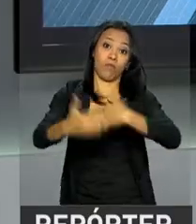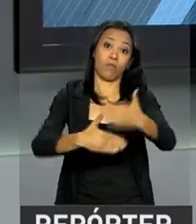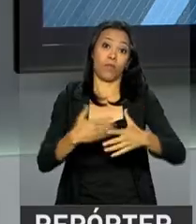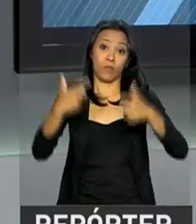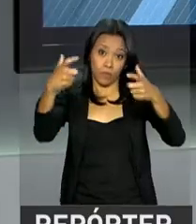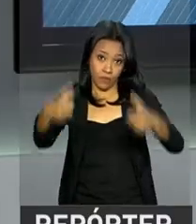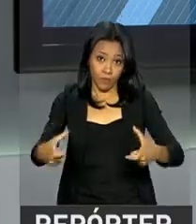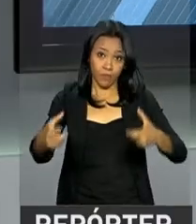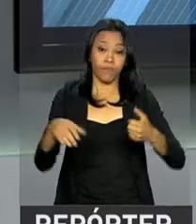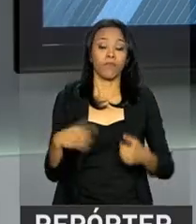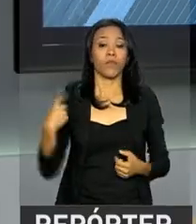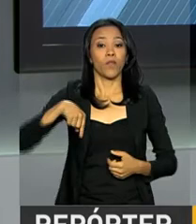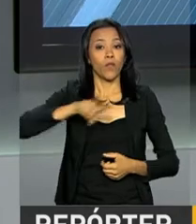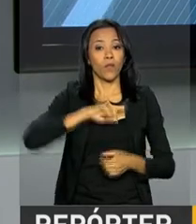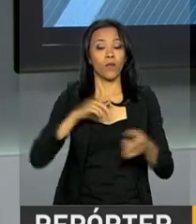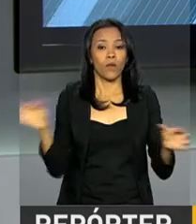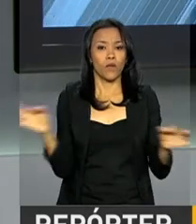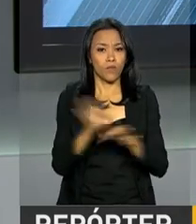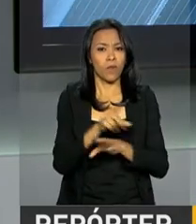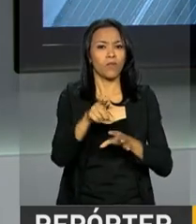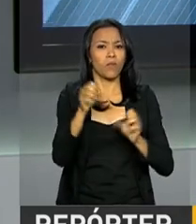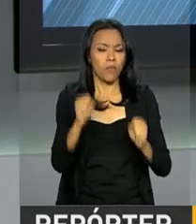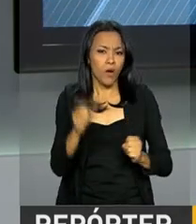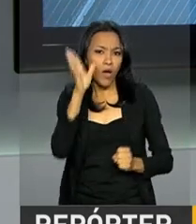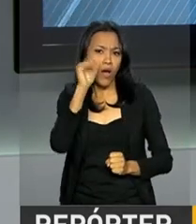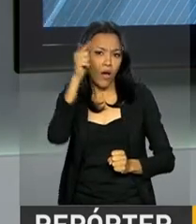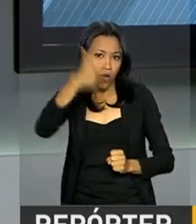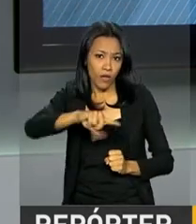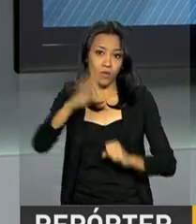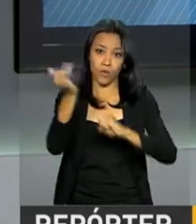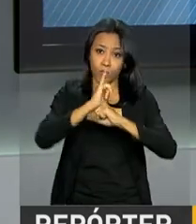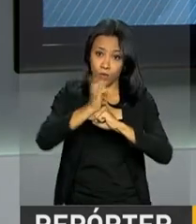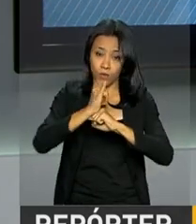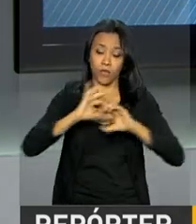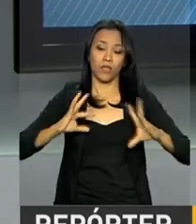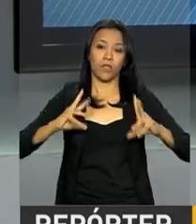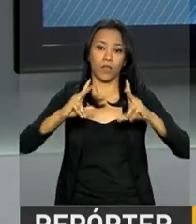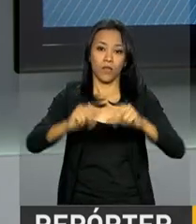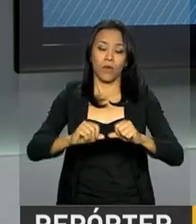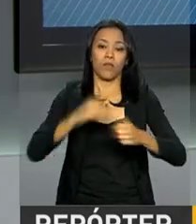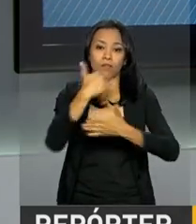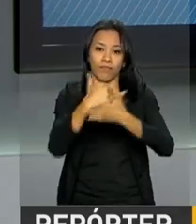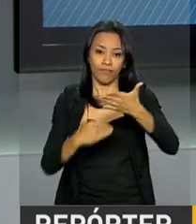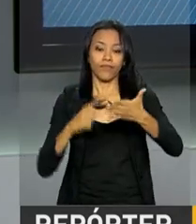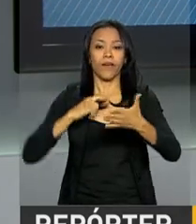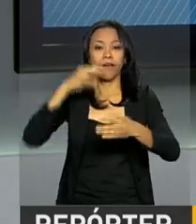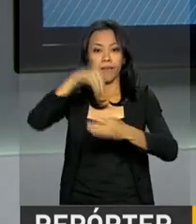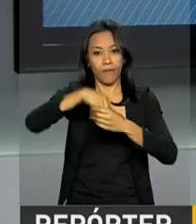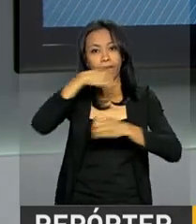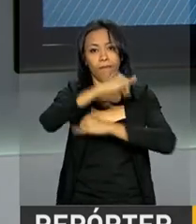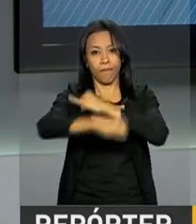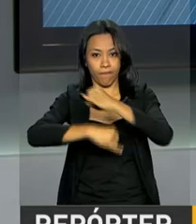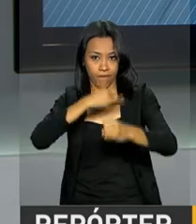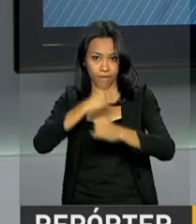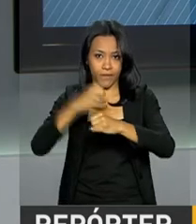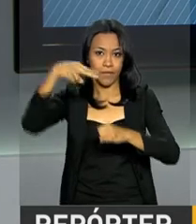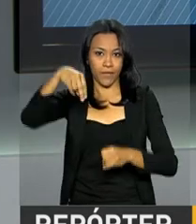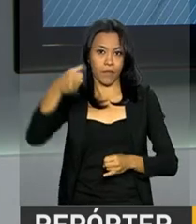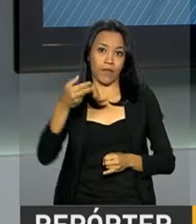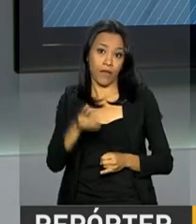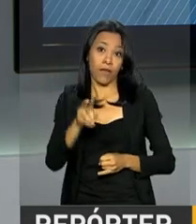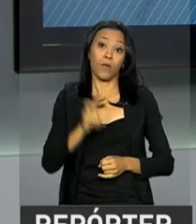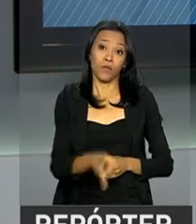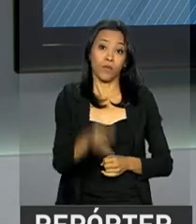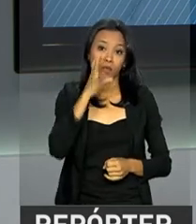nós ficamos por aqui você pode rever as reportagens no youtube e toda a programação também está na página da nbr na internet